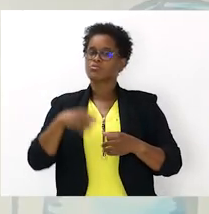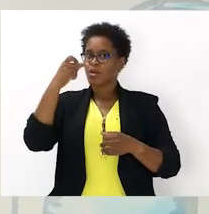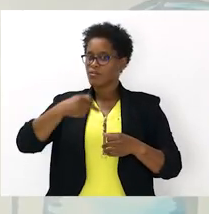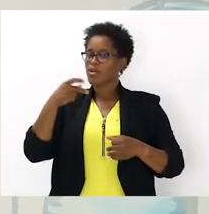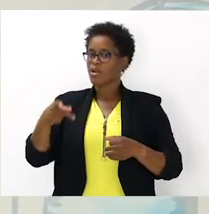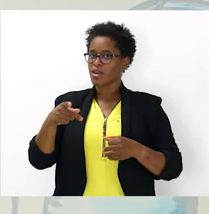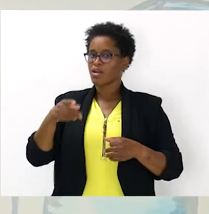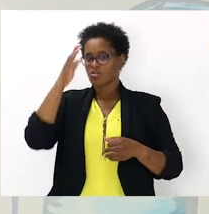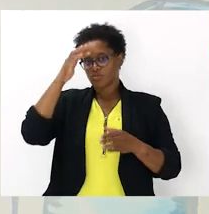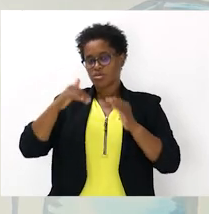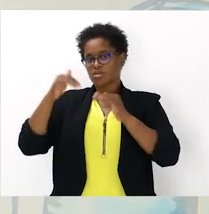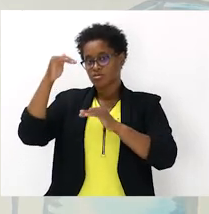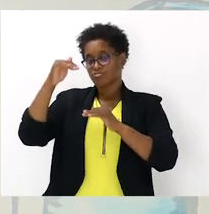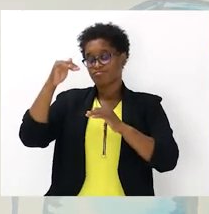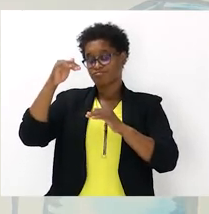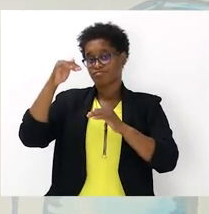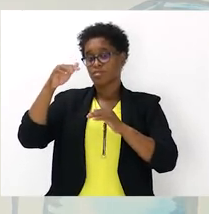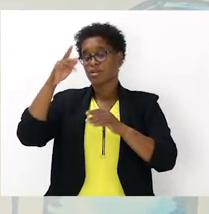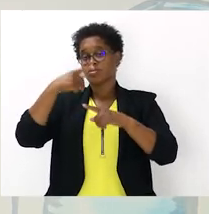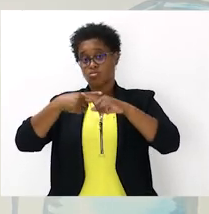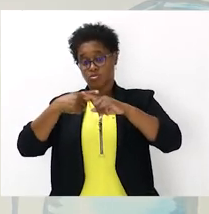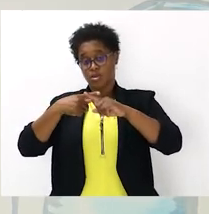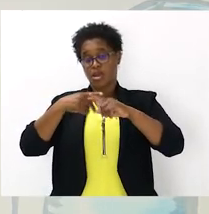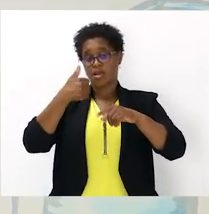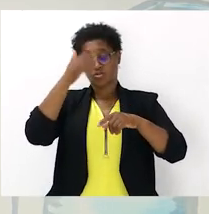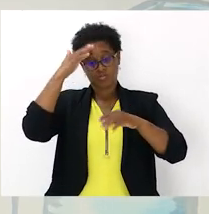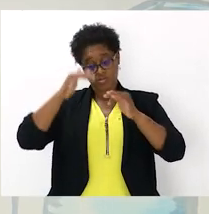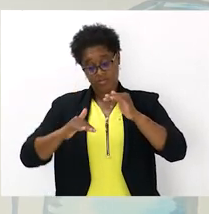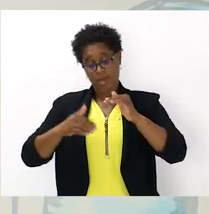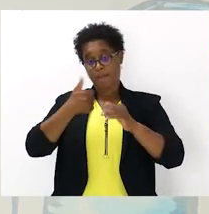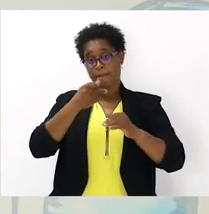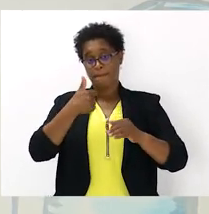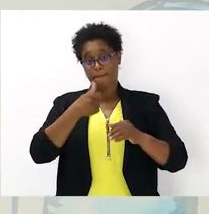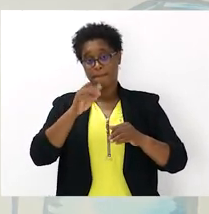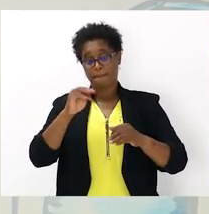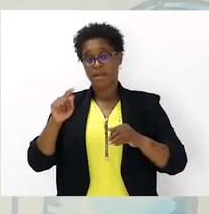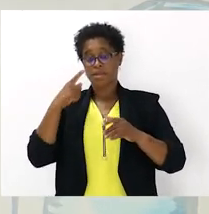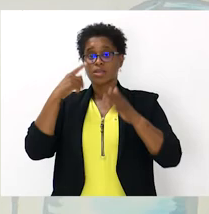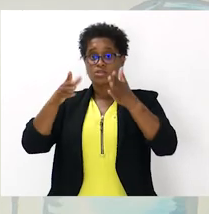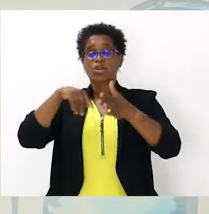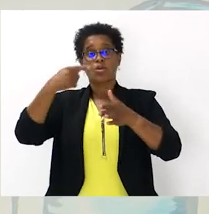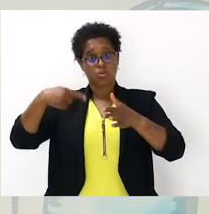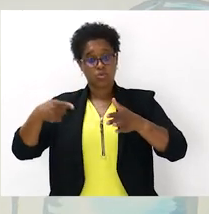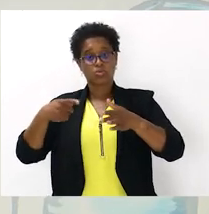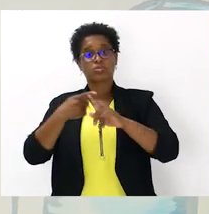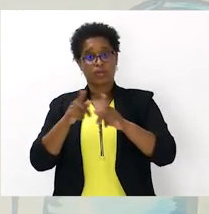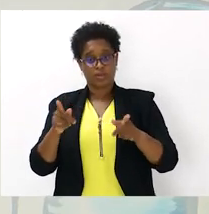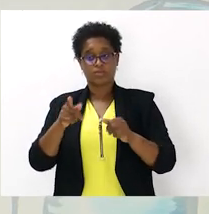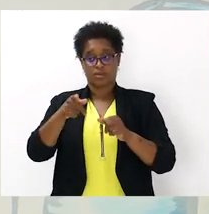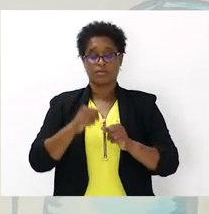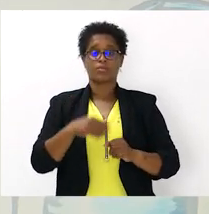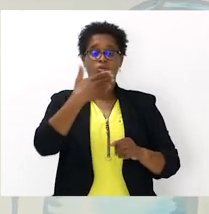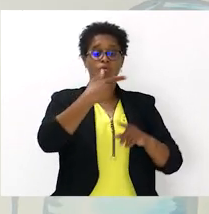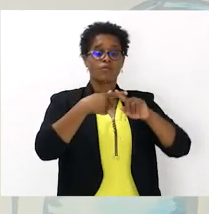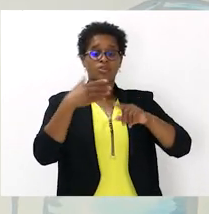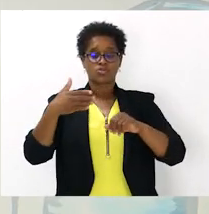Manter expoente e multiplicar as bases. Atenção, a outra propriedade. 1 vezes